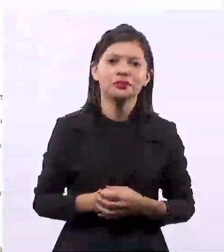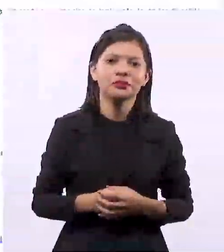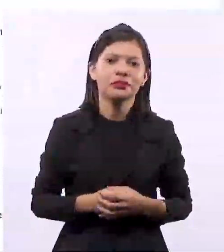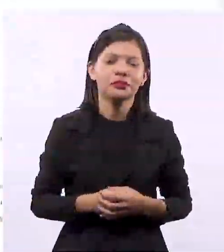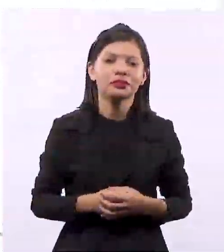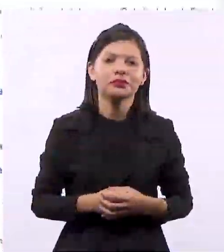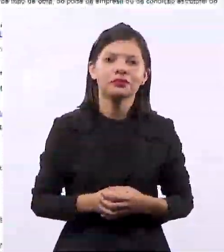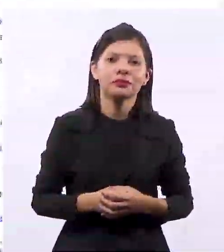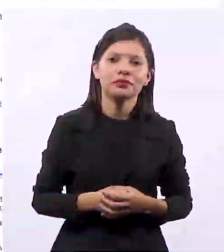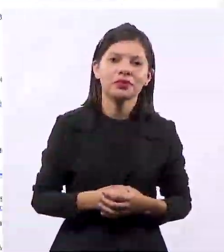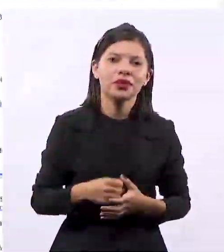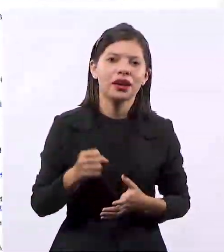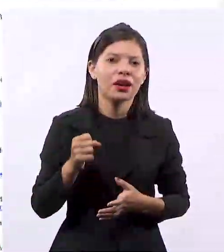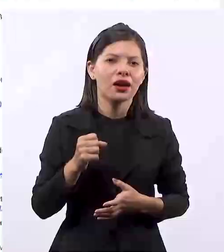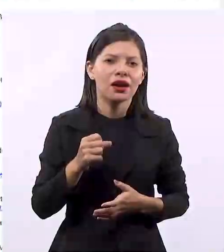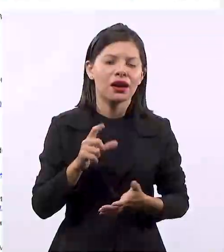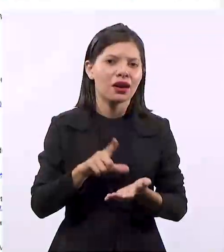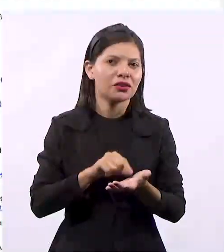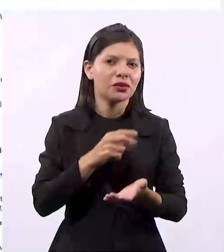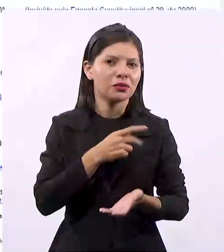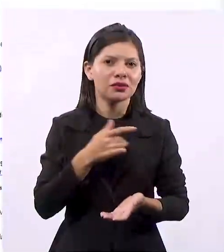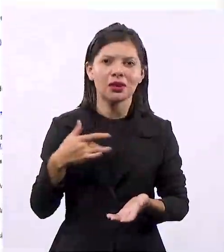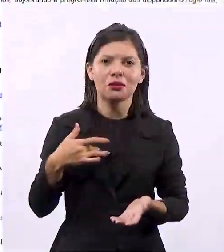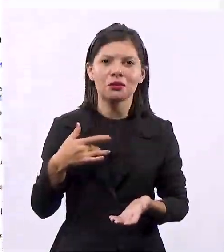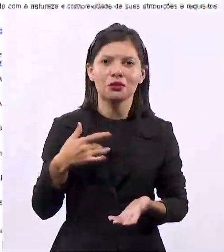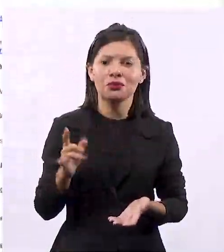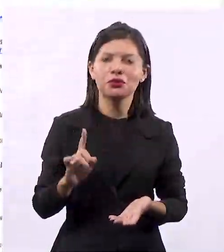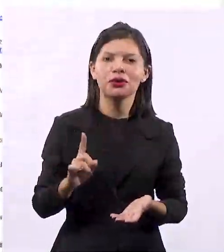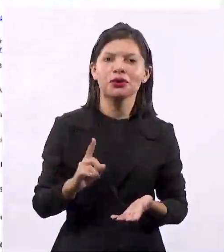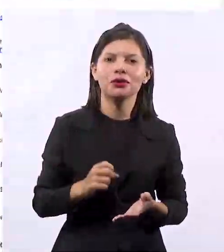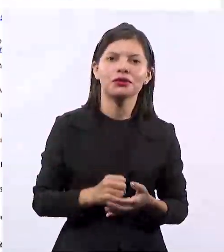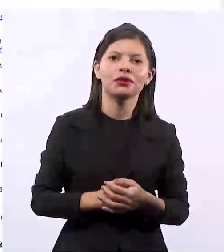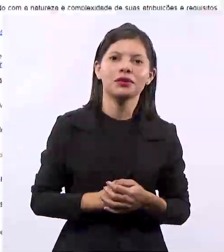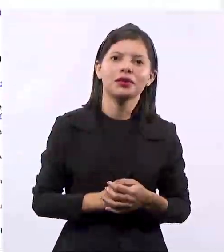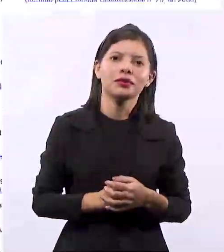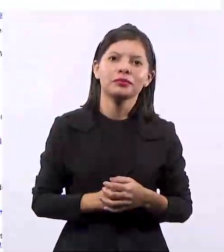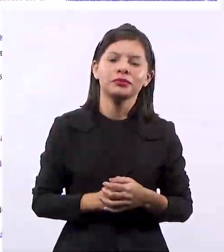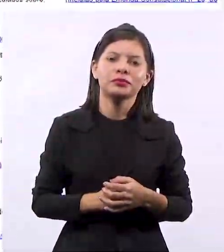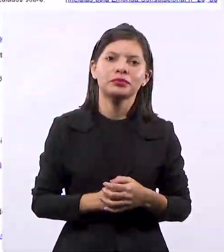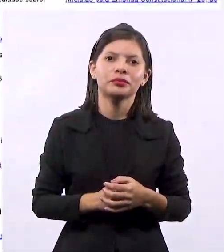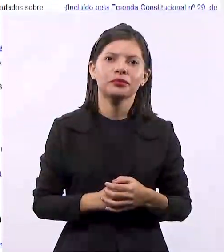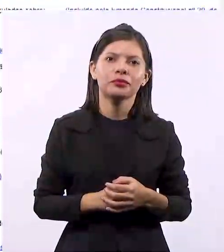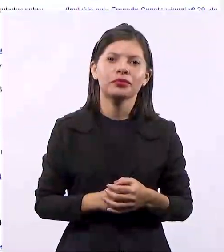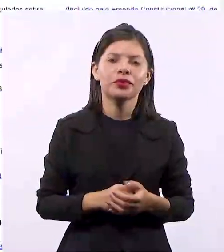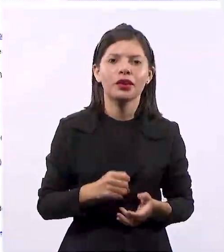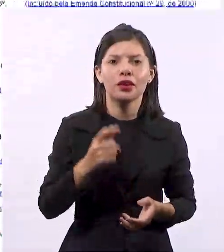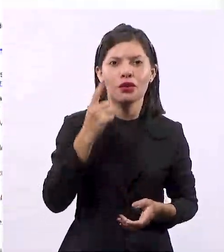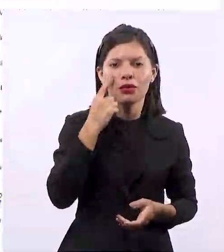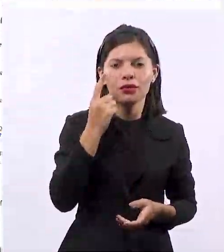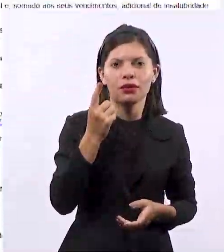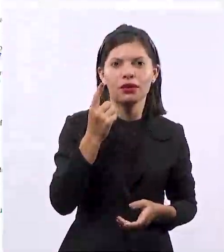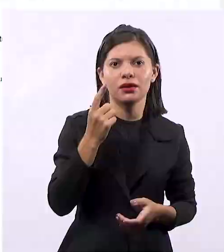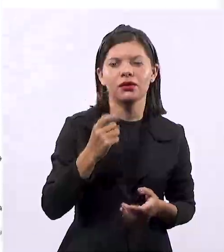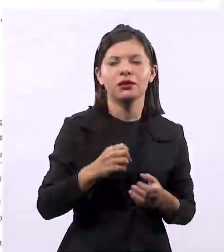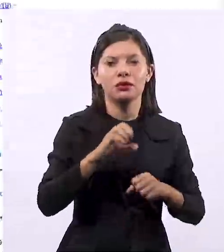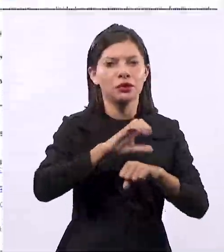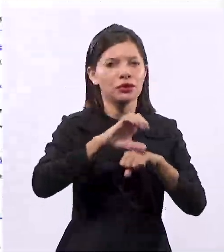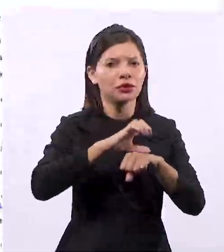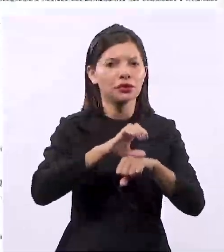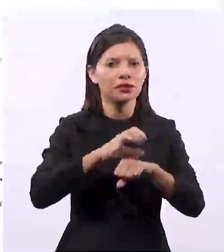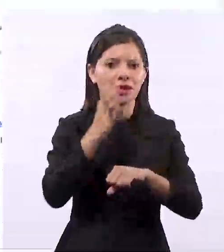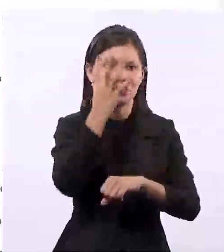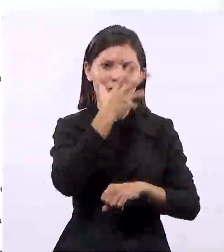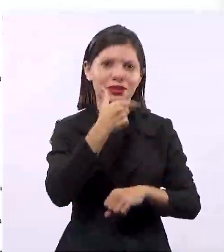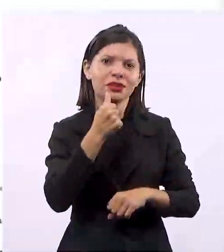166, onde está esse artigo 206? Chegamos lá, deixa eu ver. Não, da